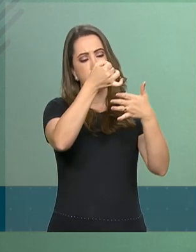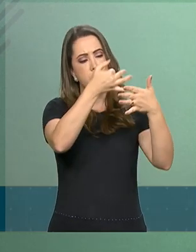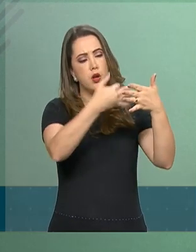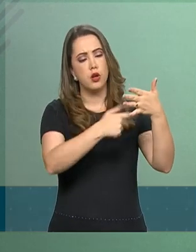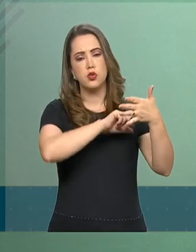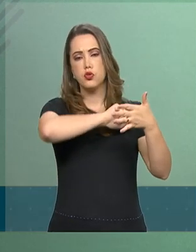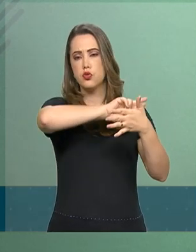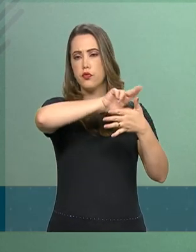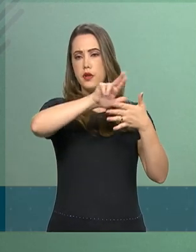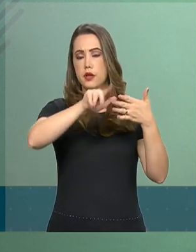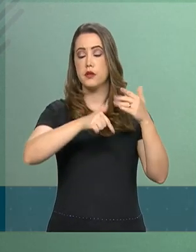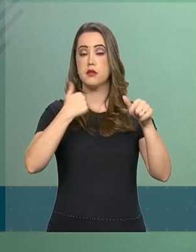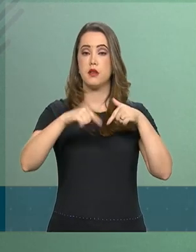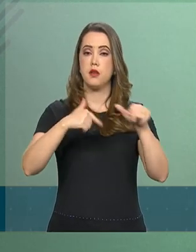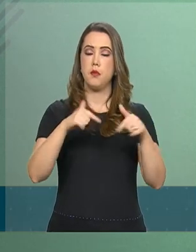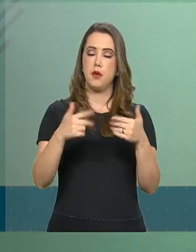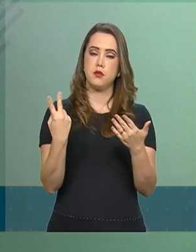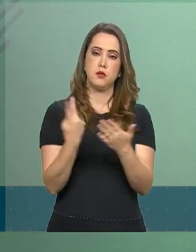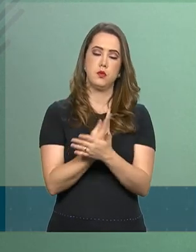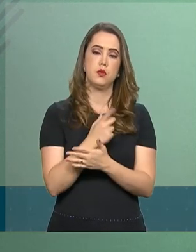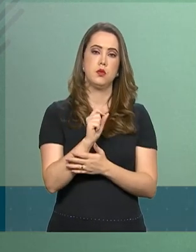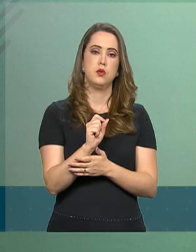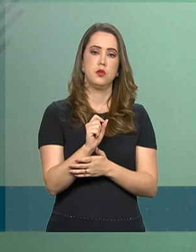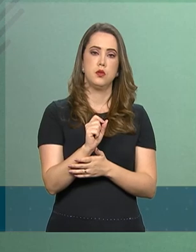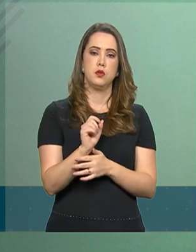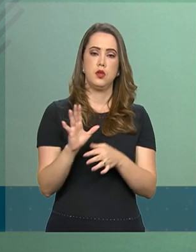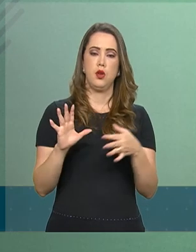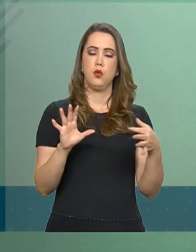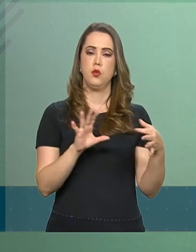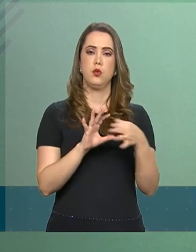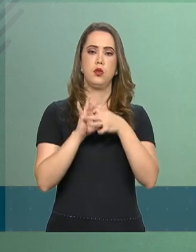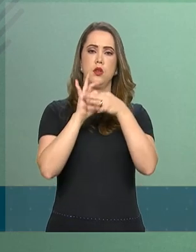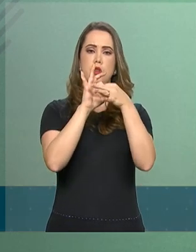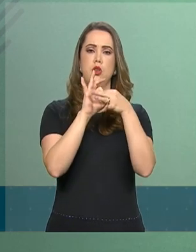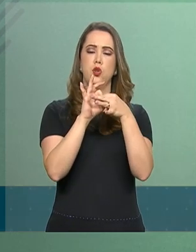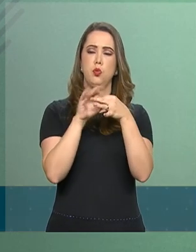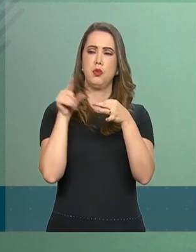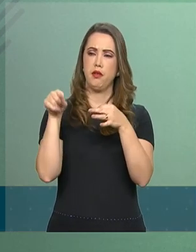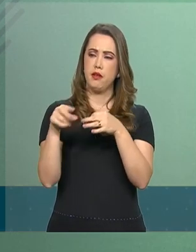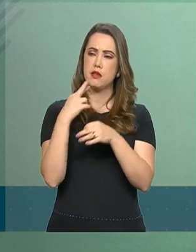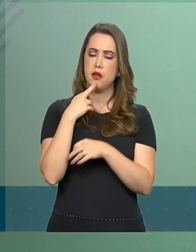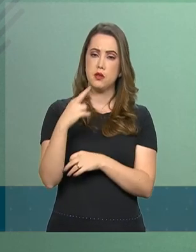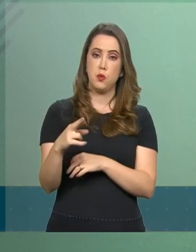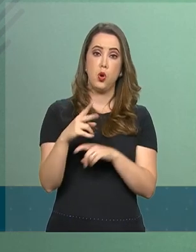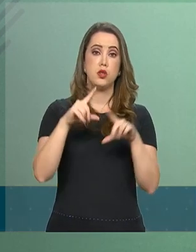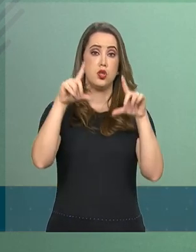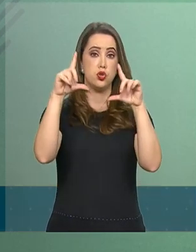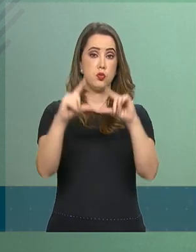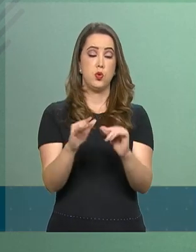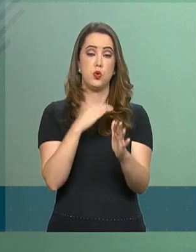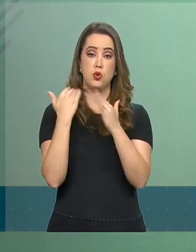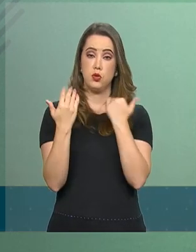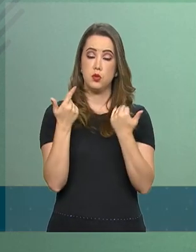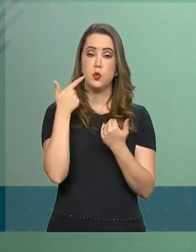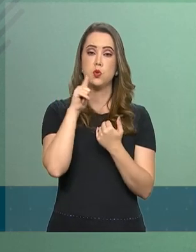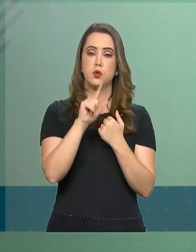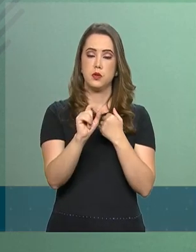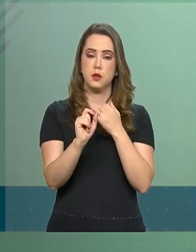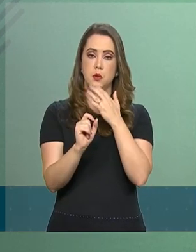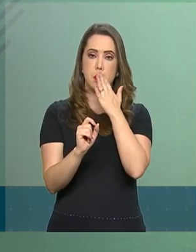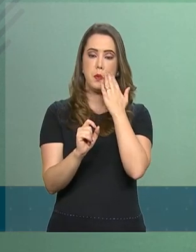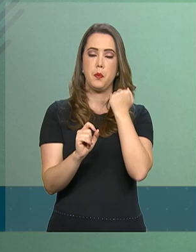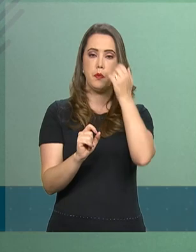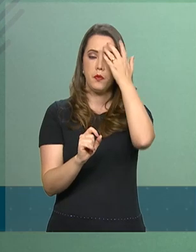que limaram para que esses resultados fossem alcançados